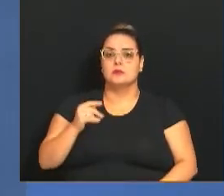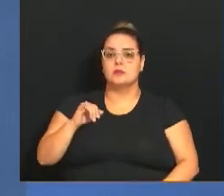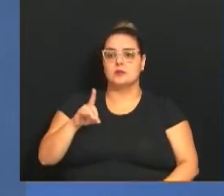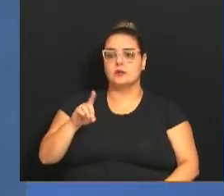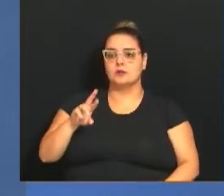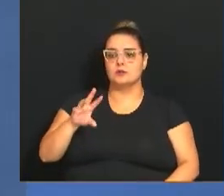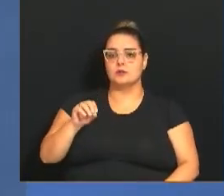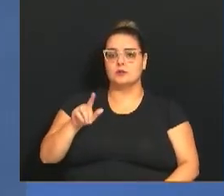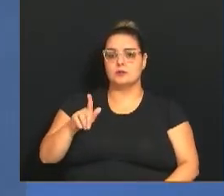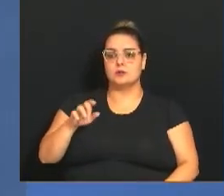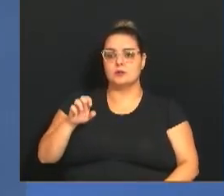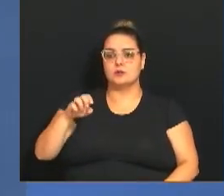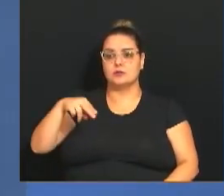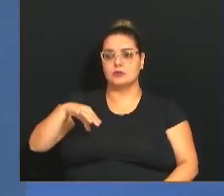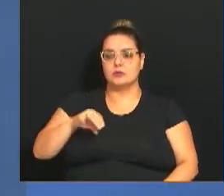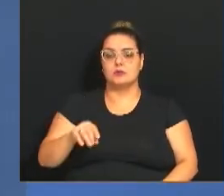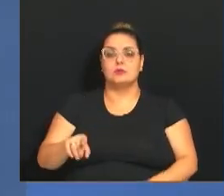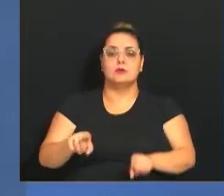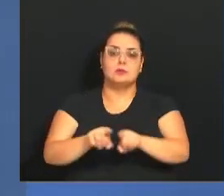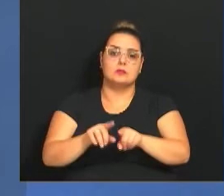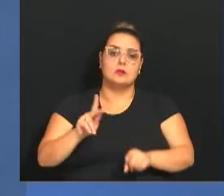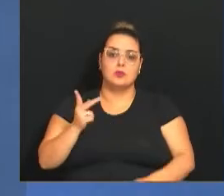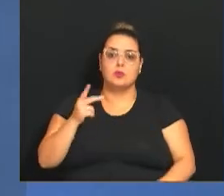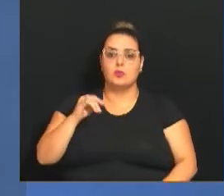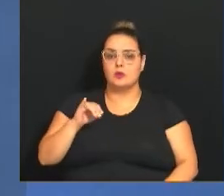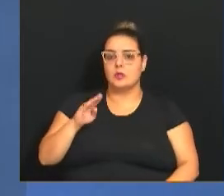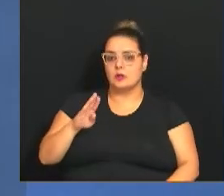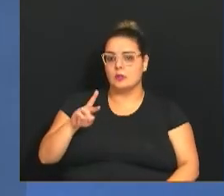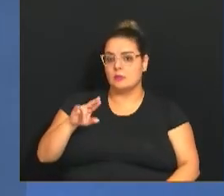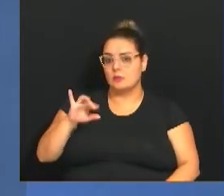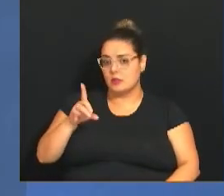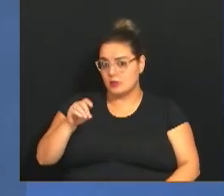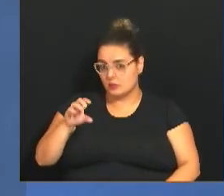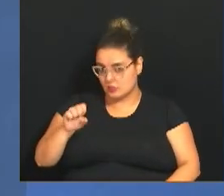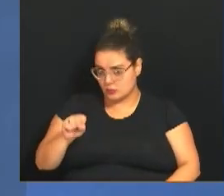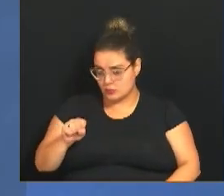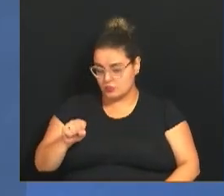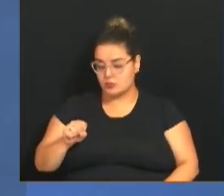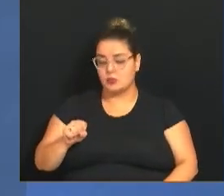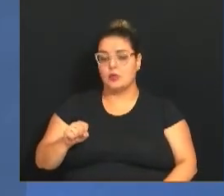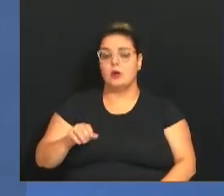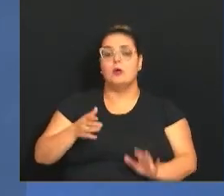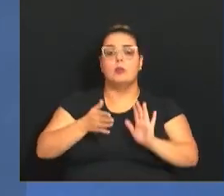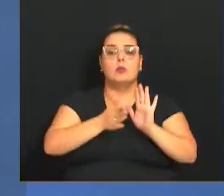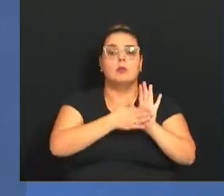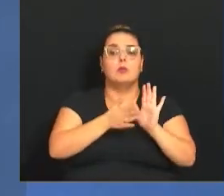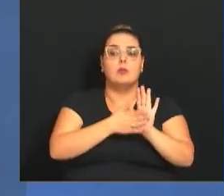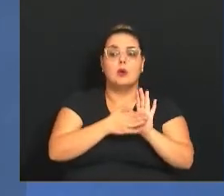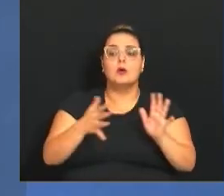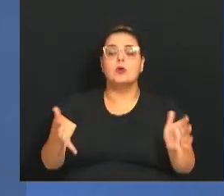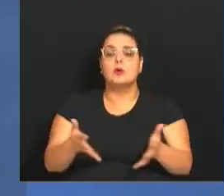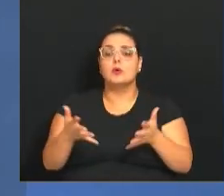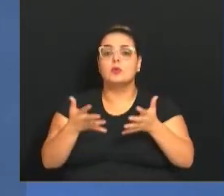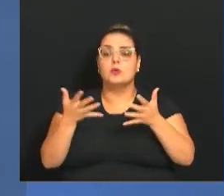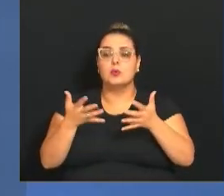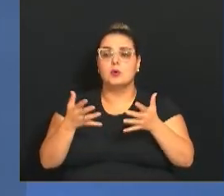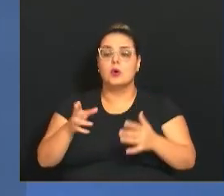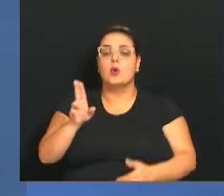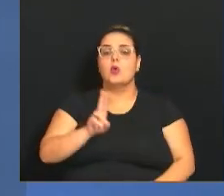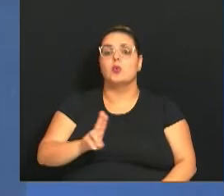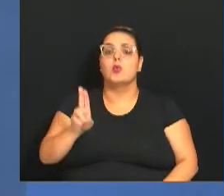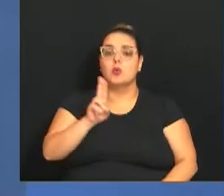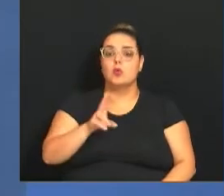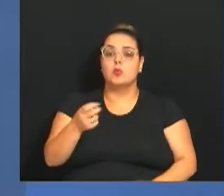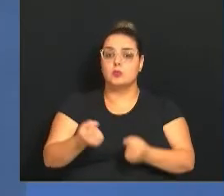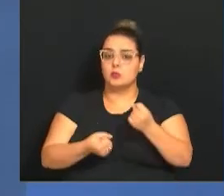os híbridos, com essas formas de impulsão. A proposta estabelece, como meio de incentivar a utilização desses